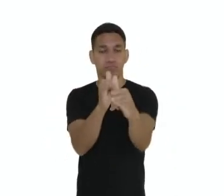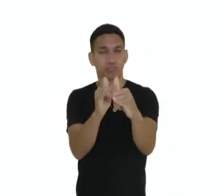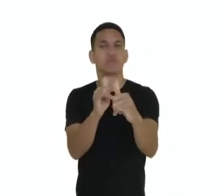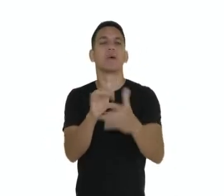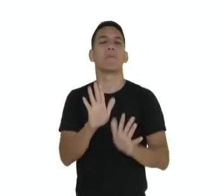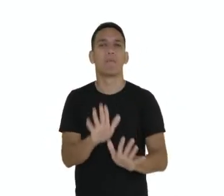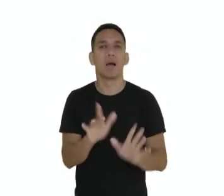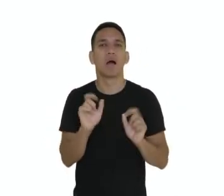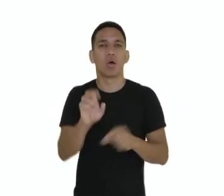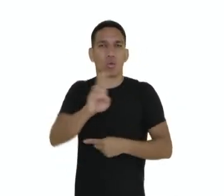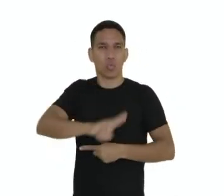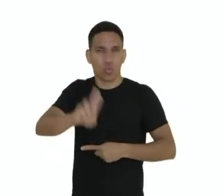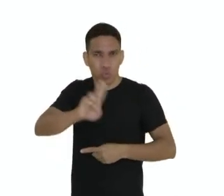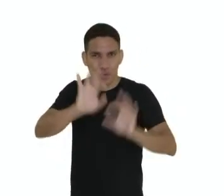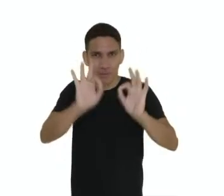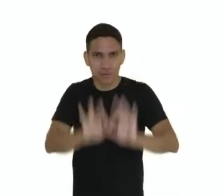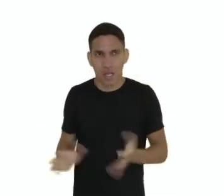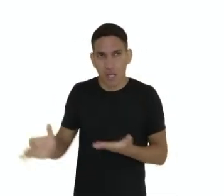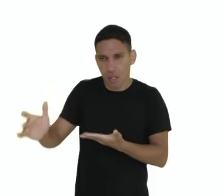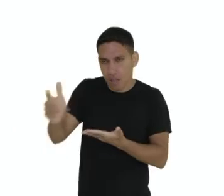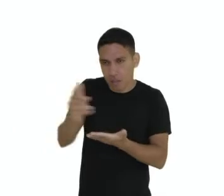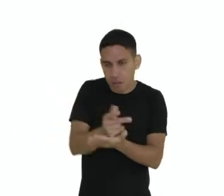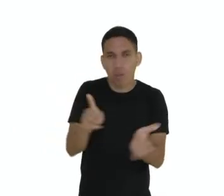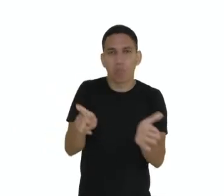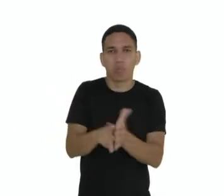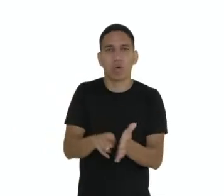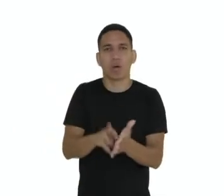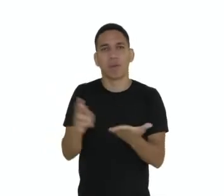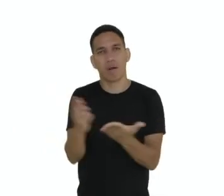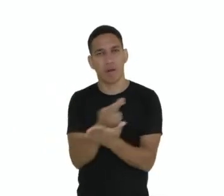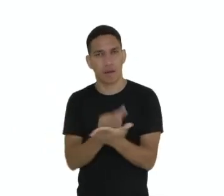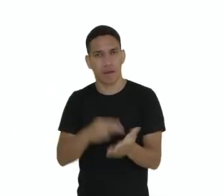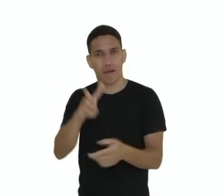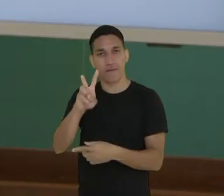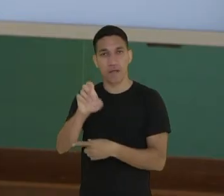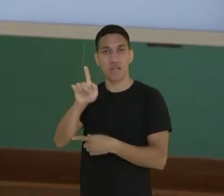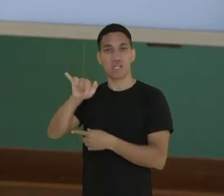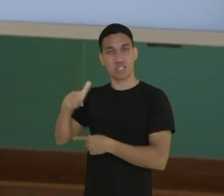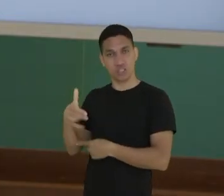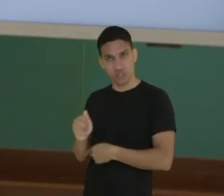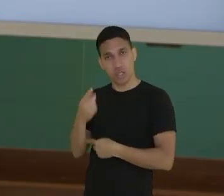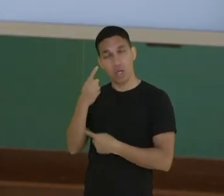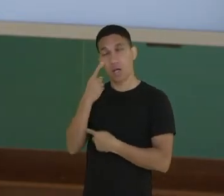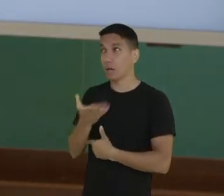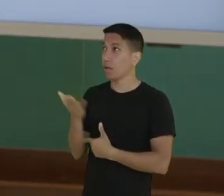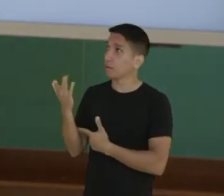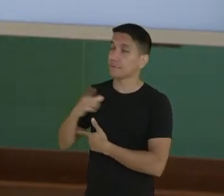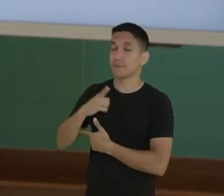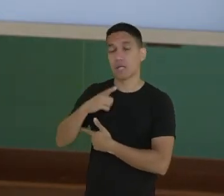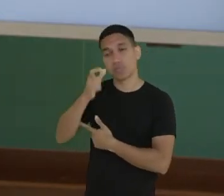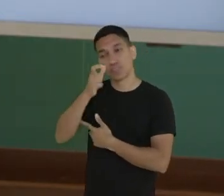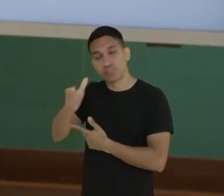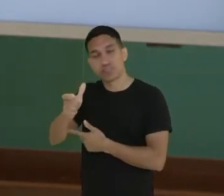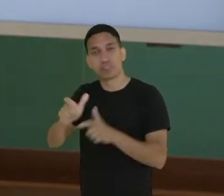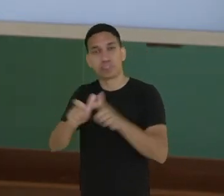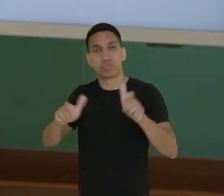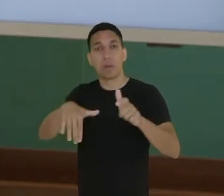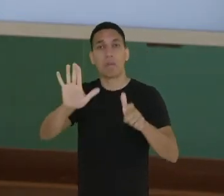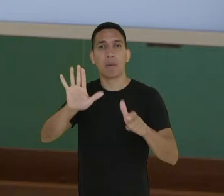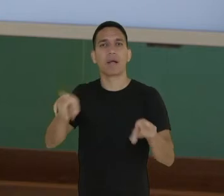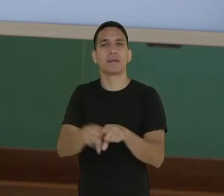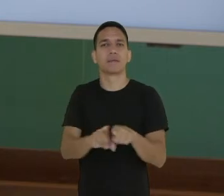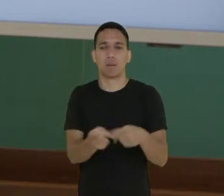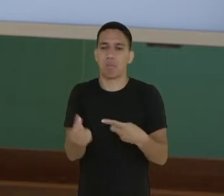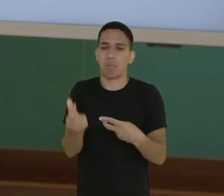Mas utilizando, né, alguns dados que eu tirei da revista Veja aqui, percebe que houve um crescimento muito grande. Né? Com os preços mais competitivos,